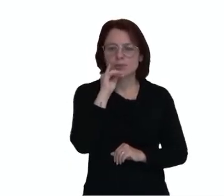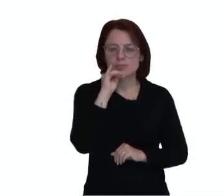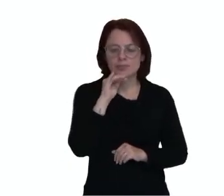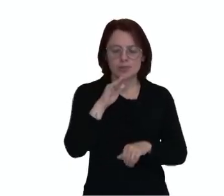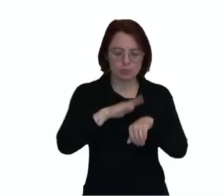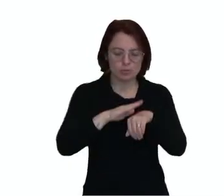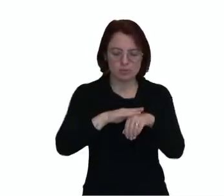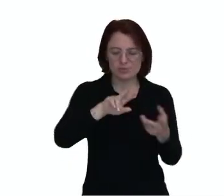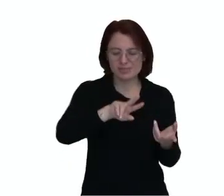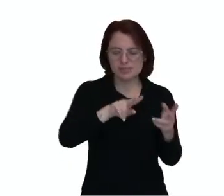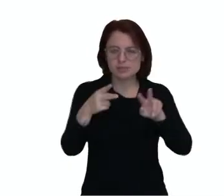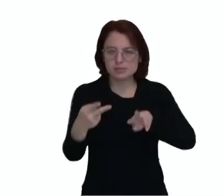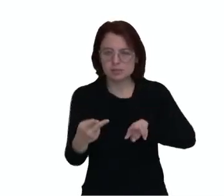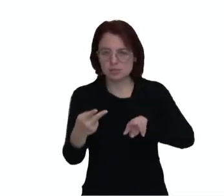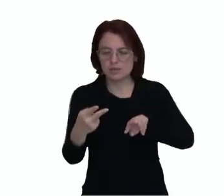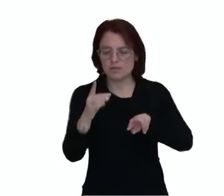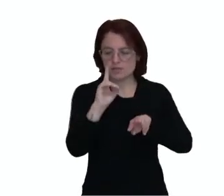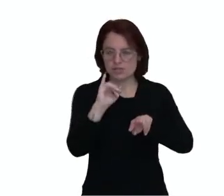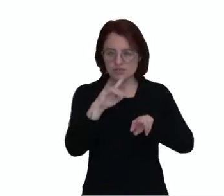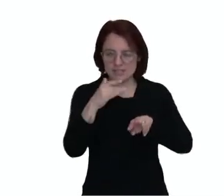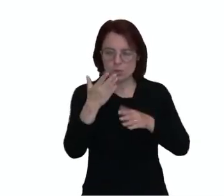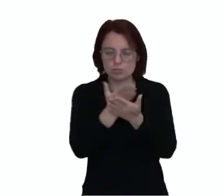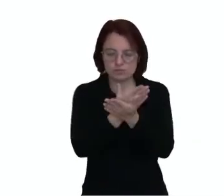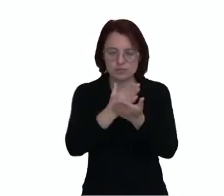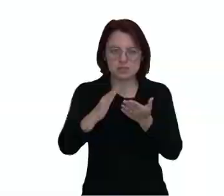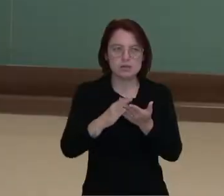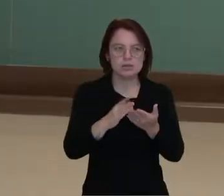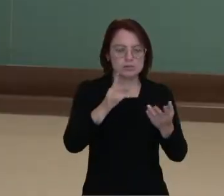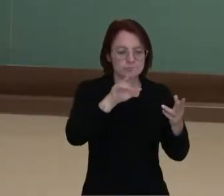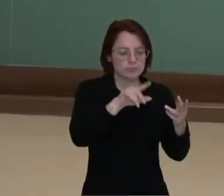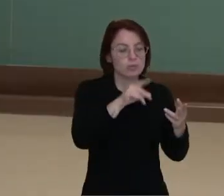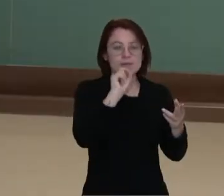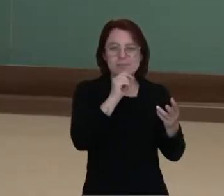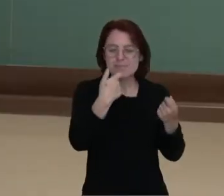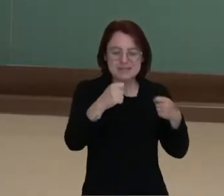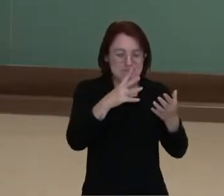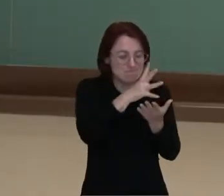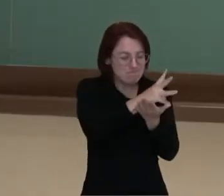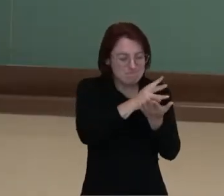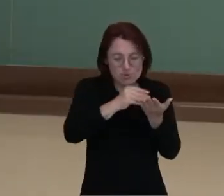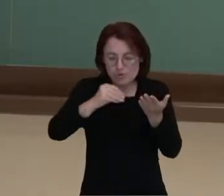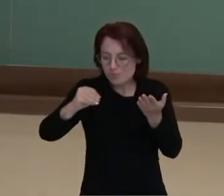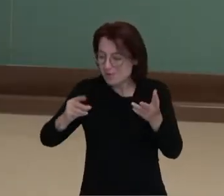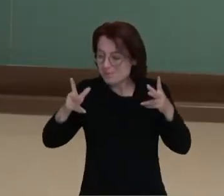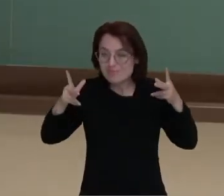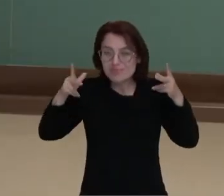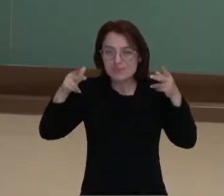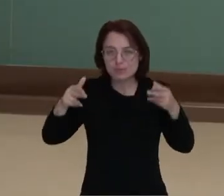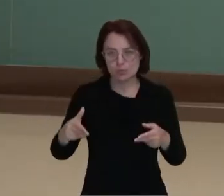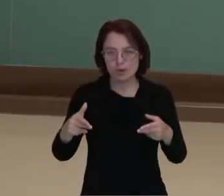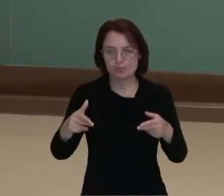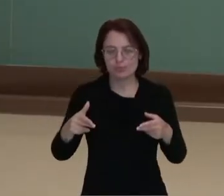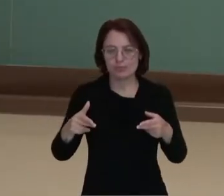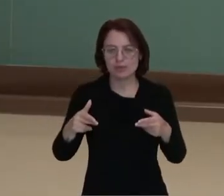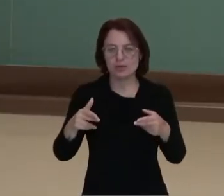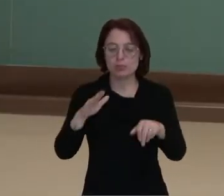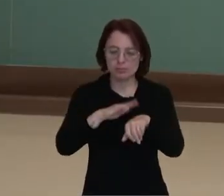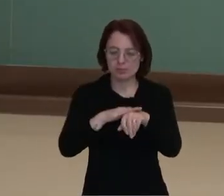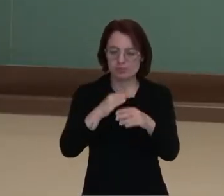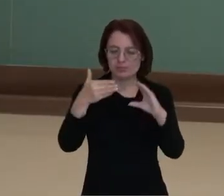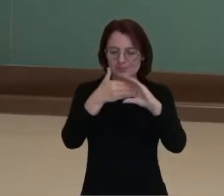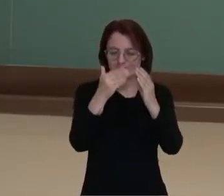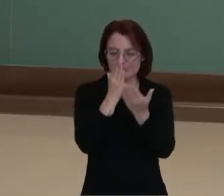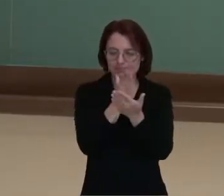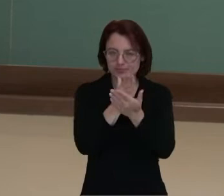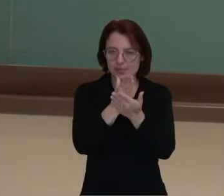na divisão. Então, nós temos o cromossomo veio do pai e o da mãe. Quando a célula vai se dividir, ela